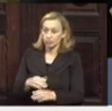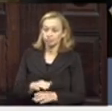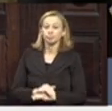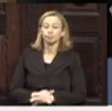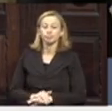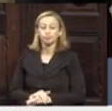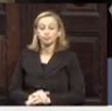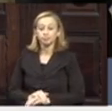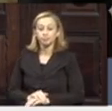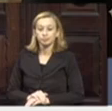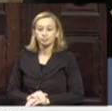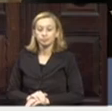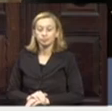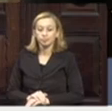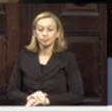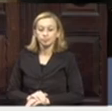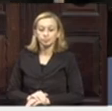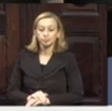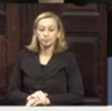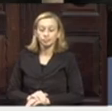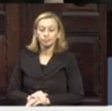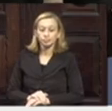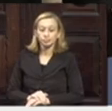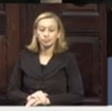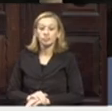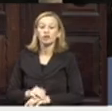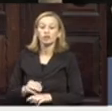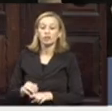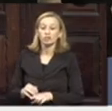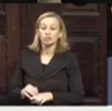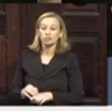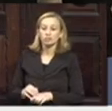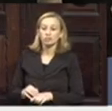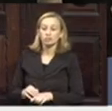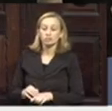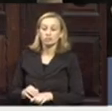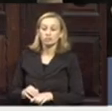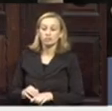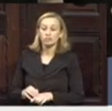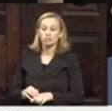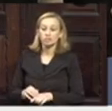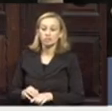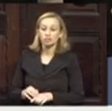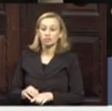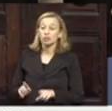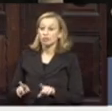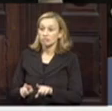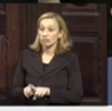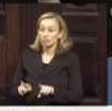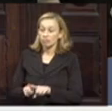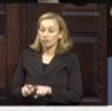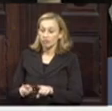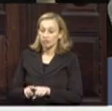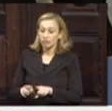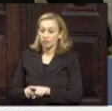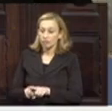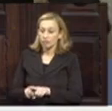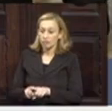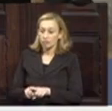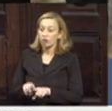tecnicamente, muito positiva, porque aumenta a durabilidade da massa